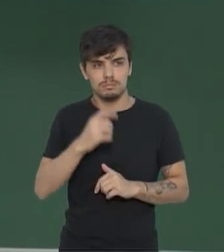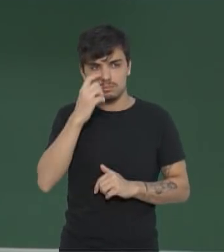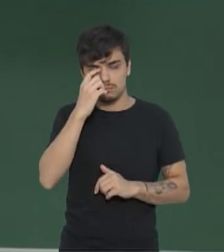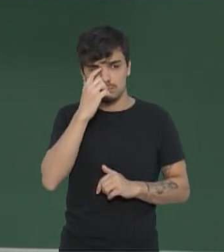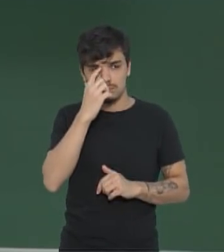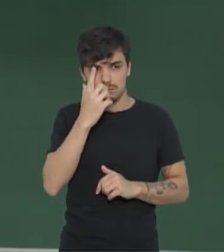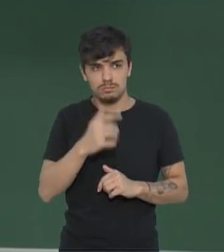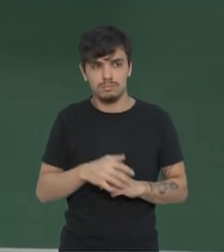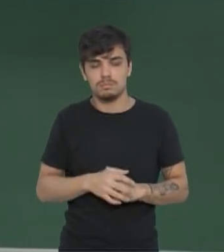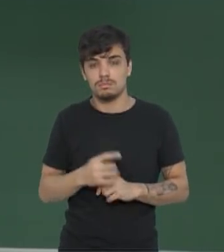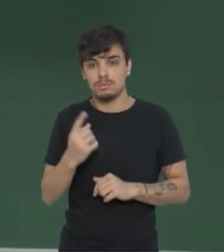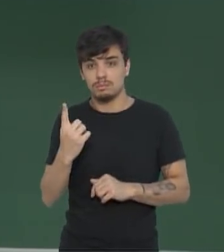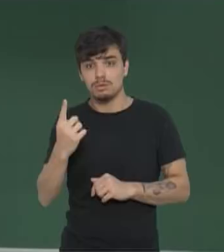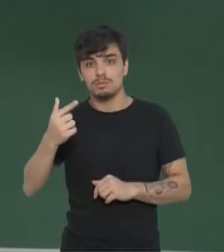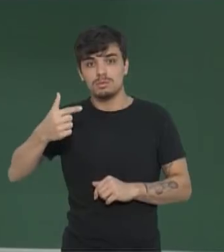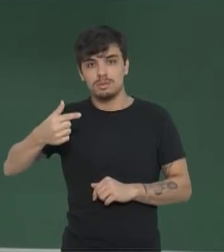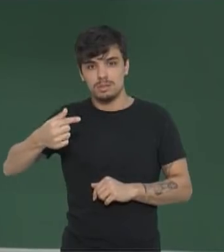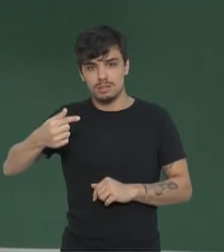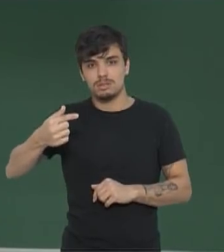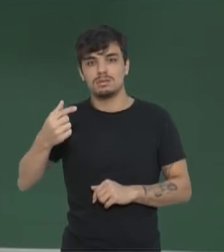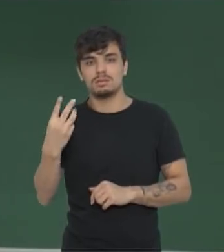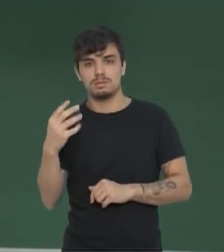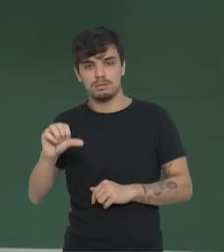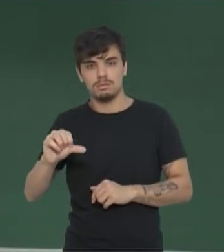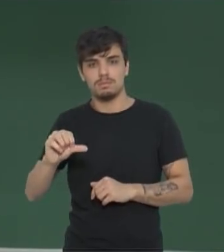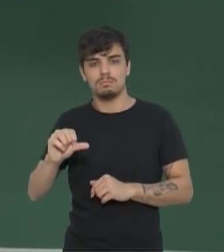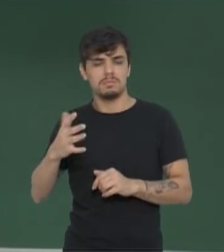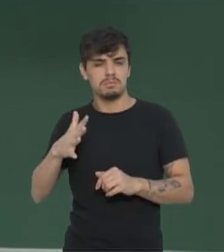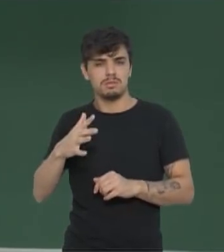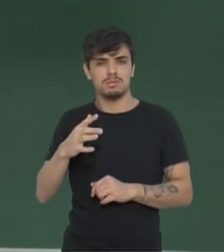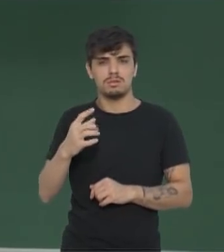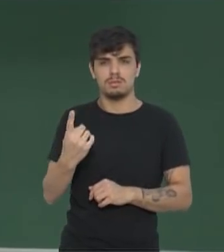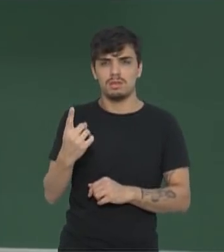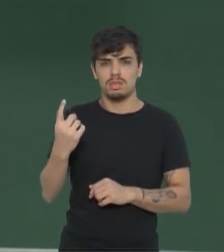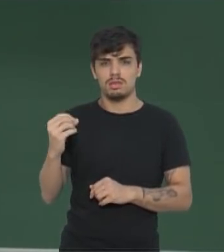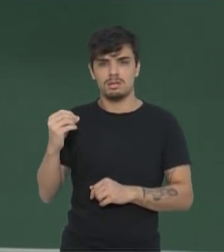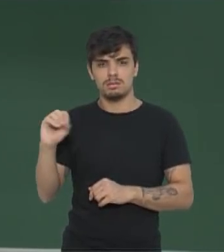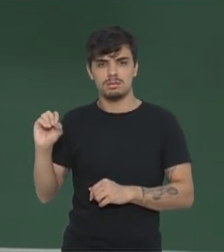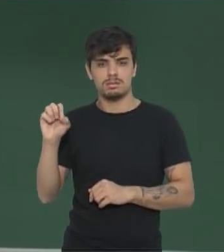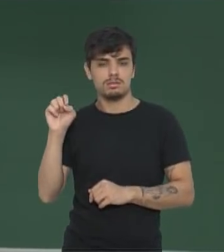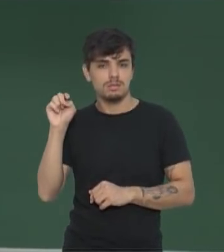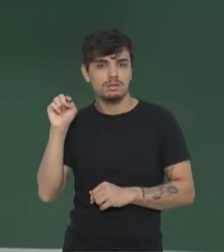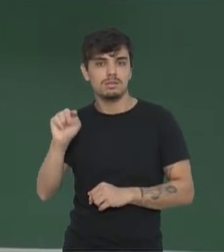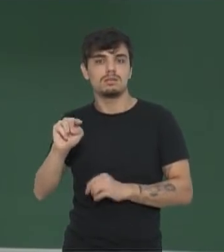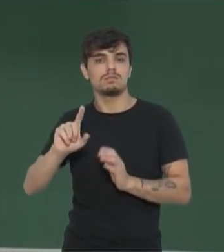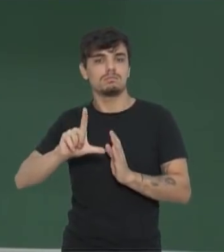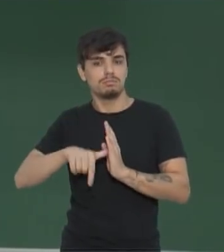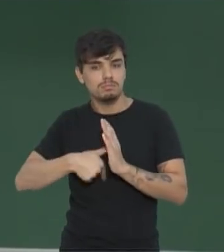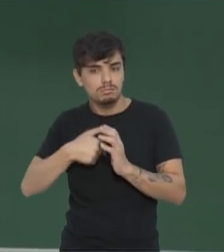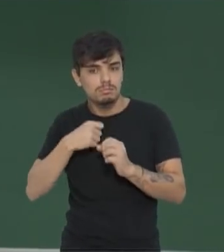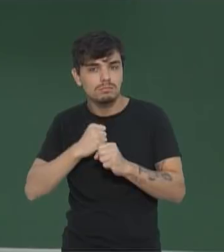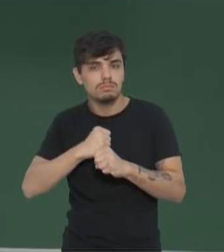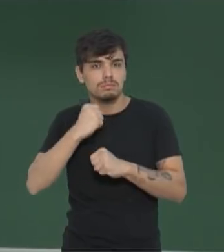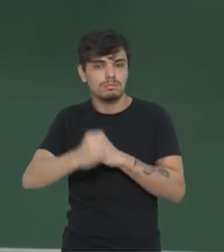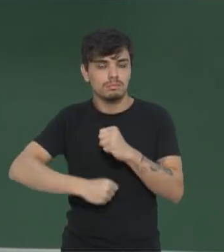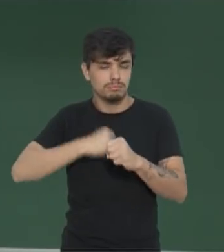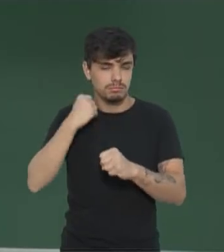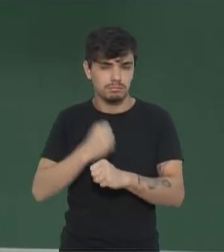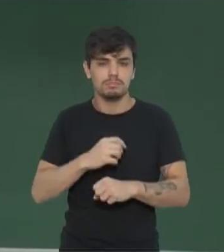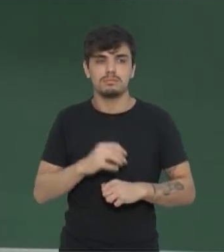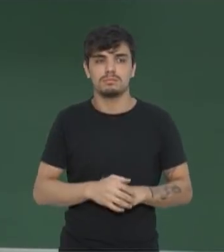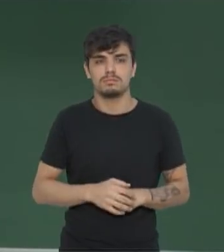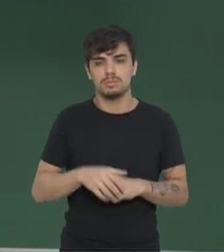1139, praticamente 110 anos depois, eles conseguem expulsar totalmente, pelo menos daquela